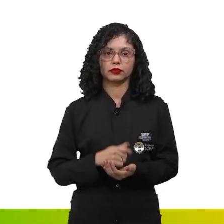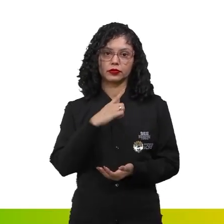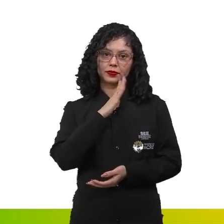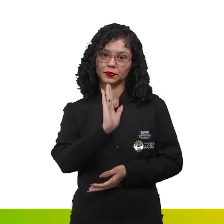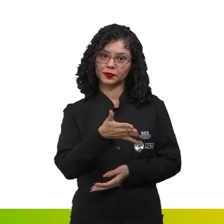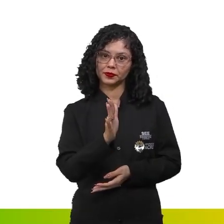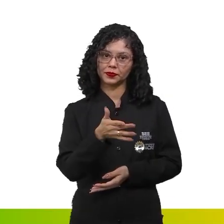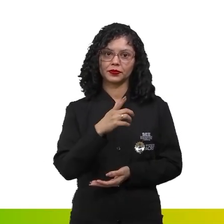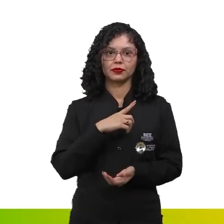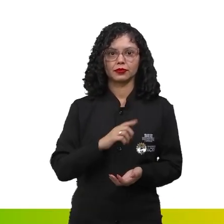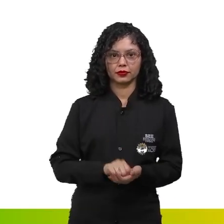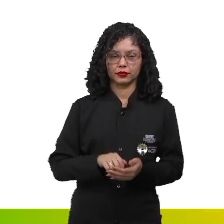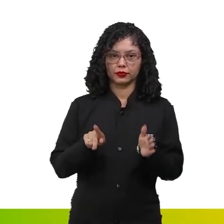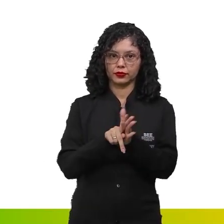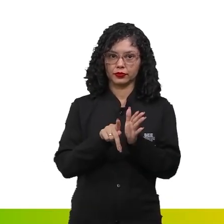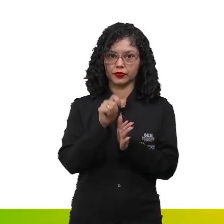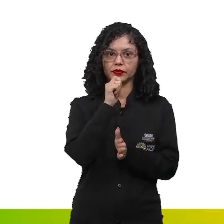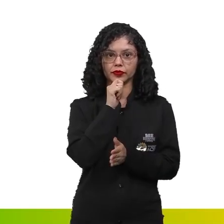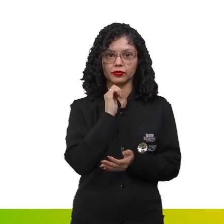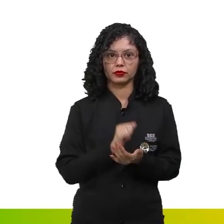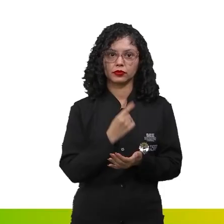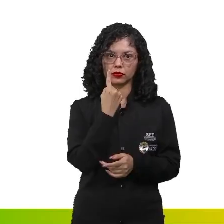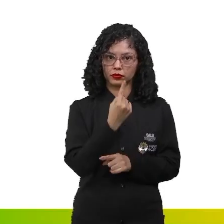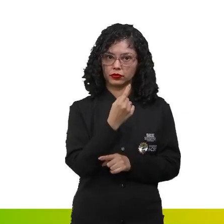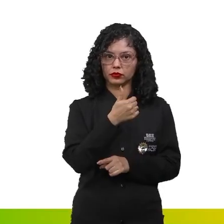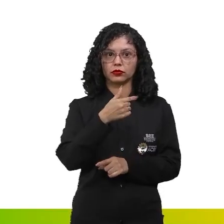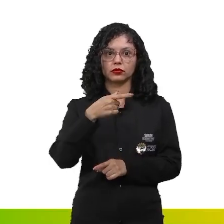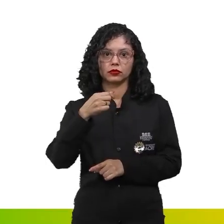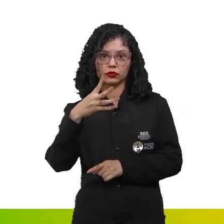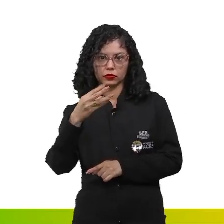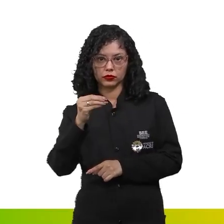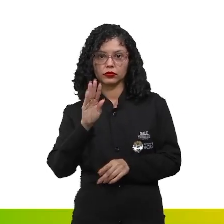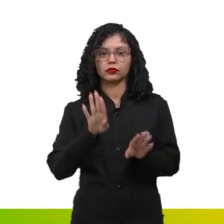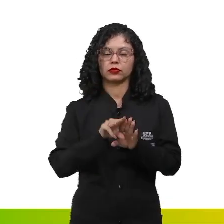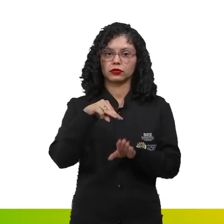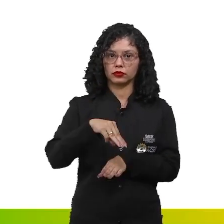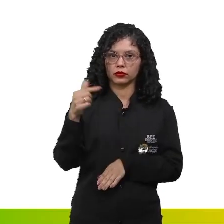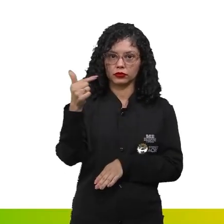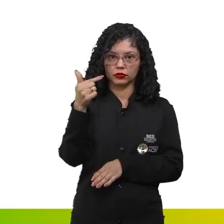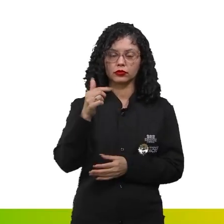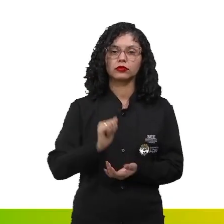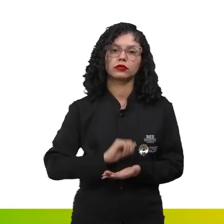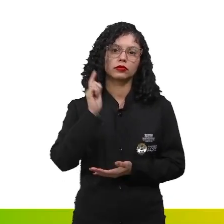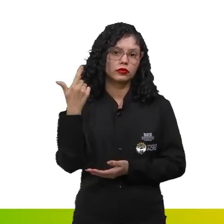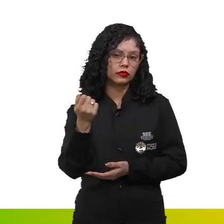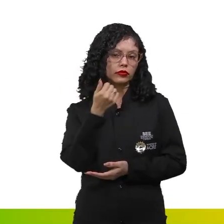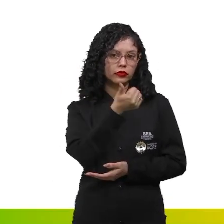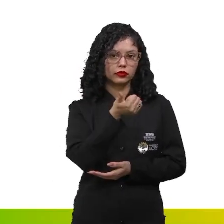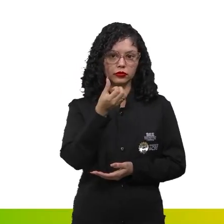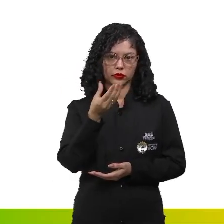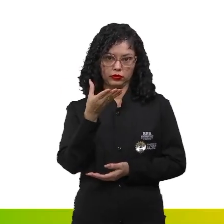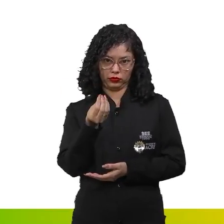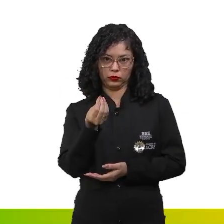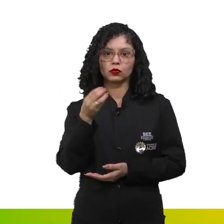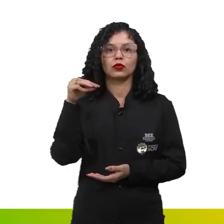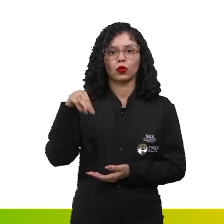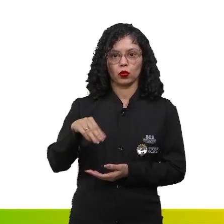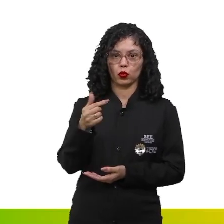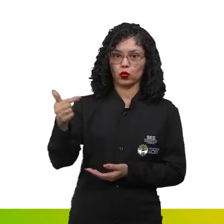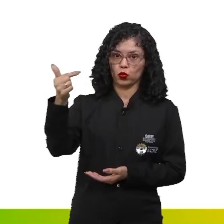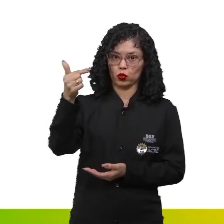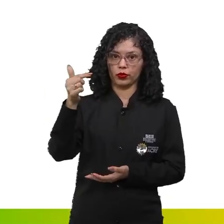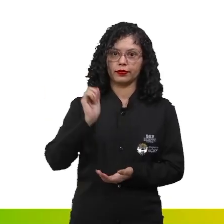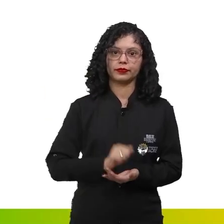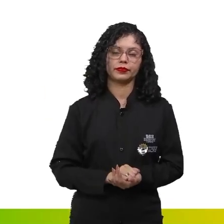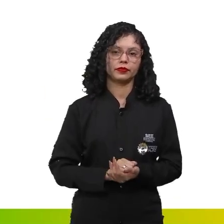já existentes nesse terreno, uma com 240 metros quadrados e outra com 160 metros